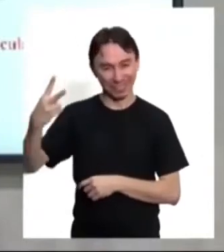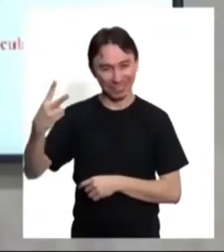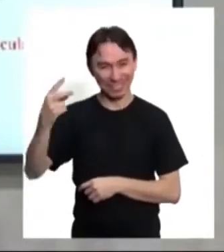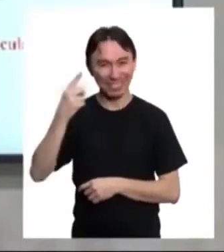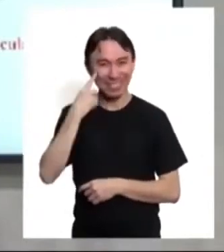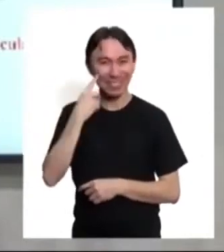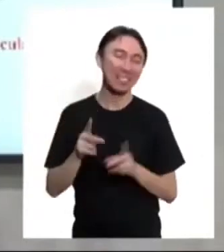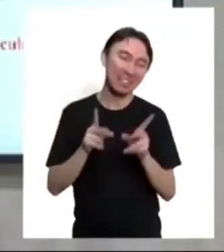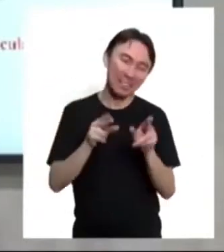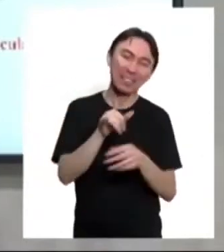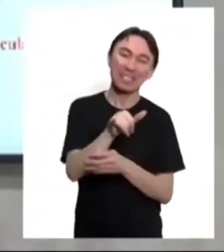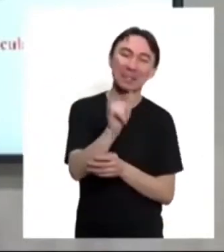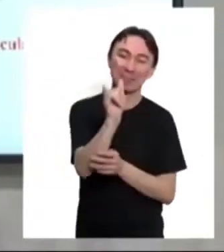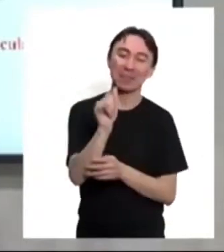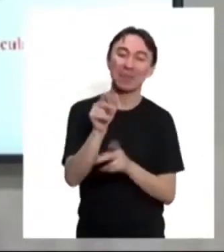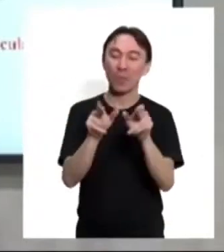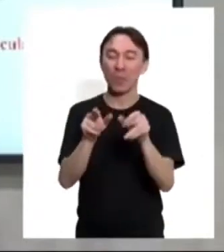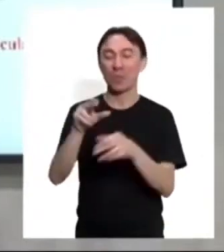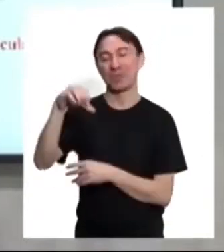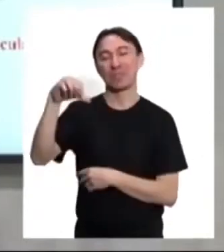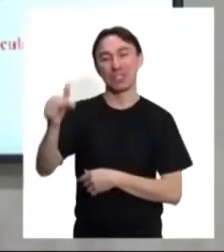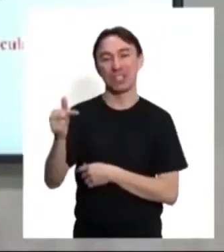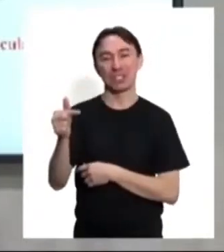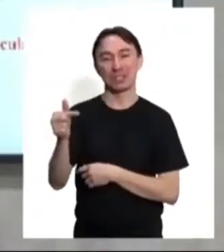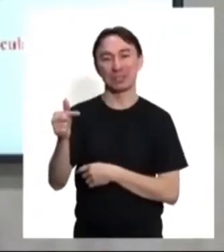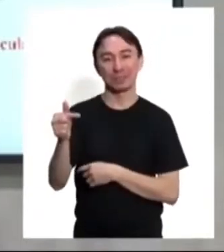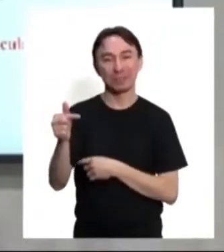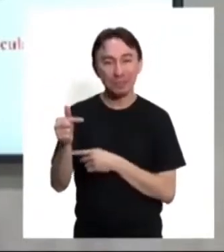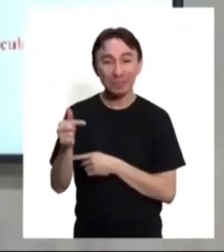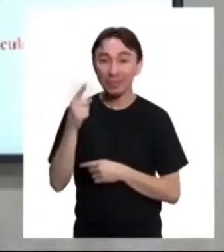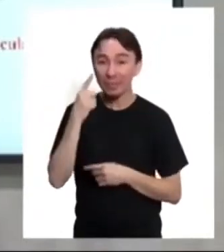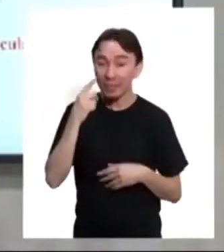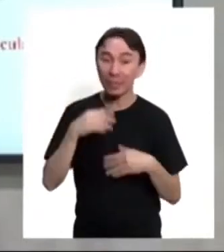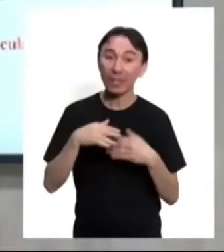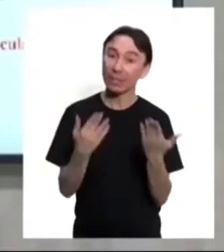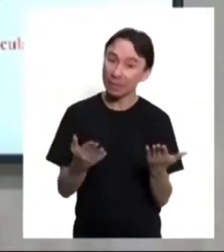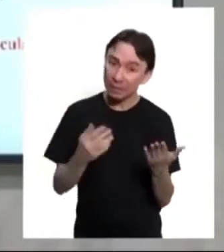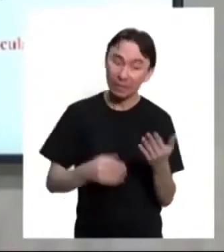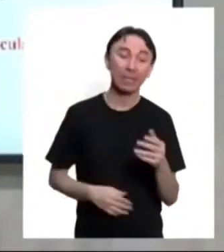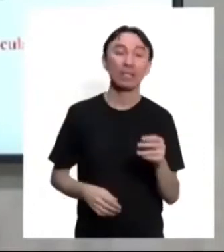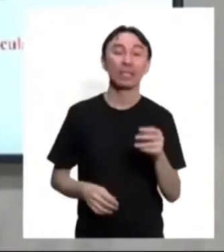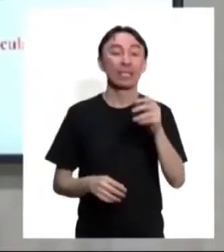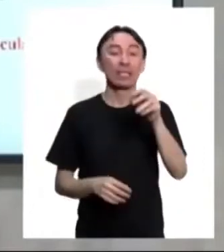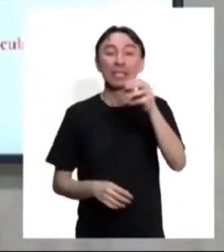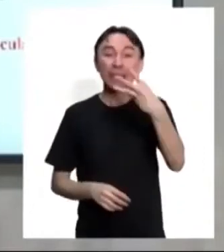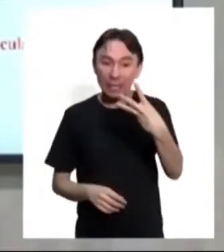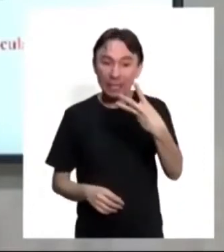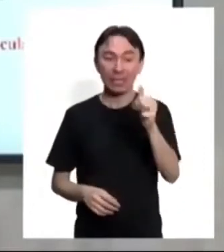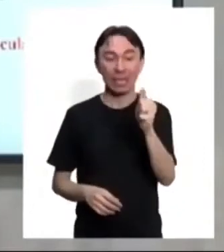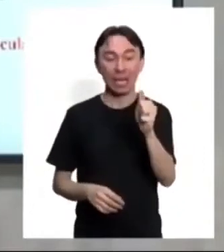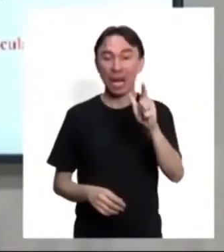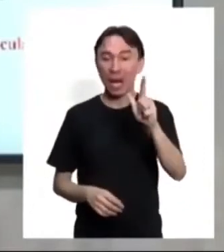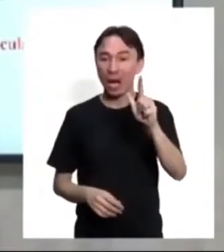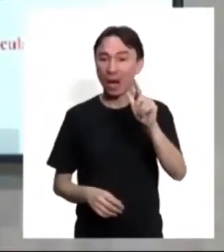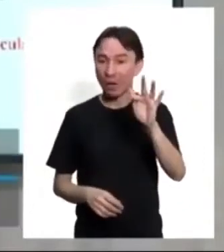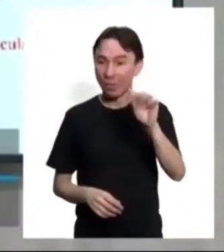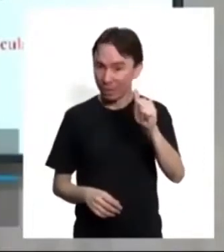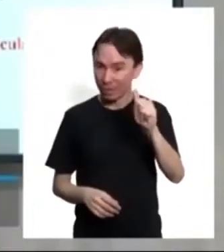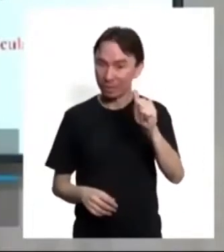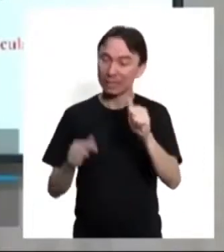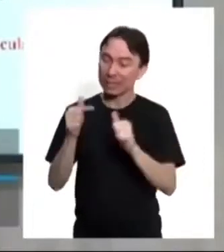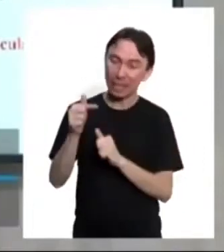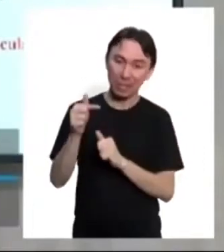a 7. Ok? Então, você emitiu 3 alfas e 7 betas. É assim que